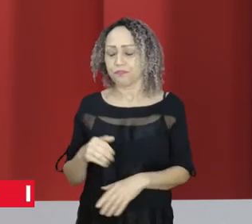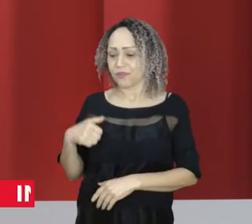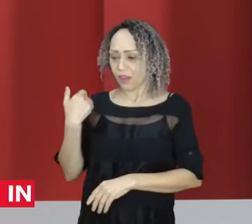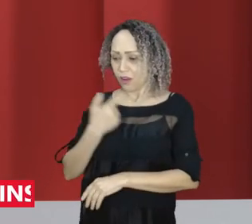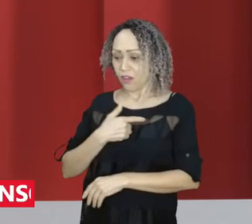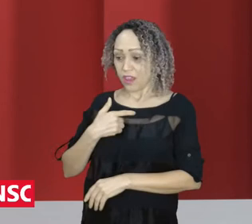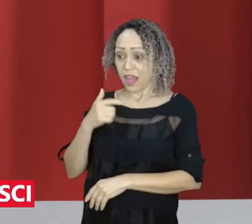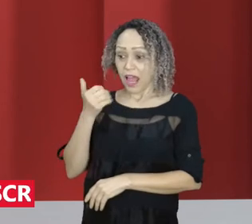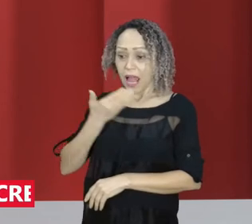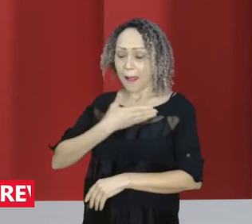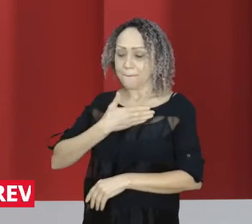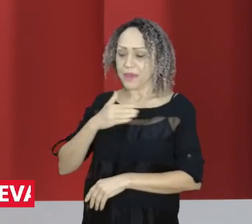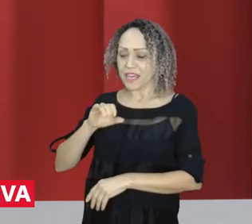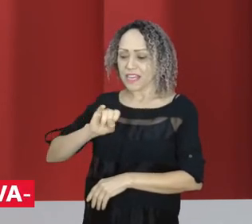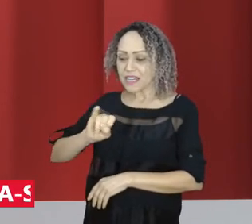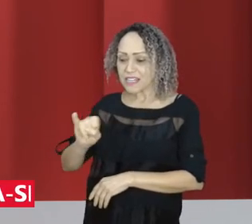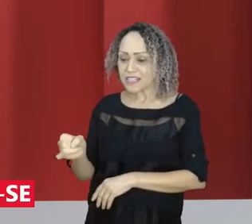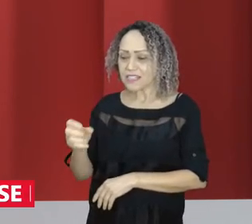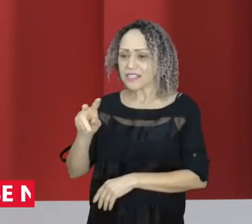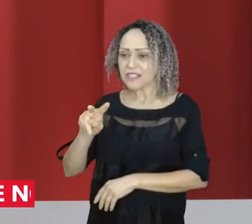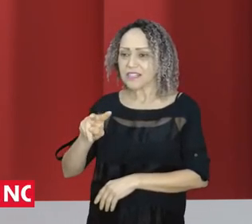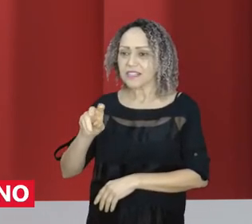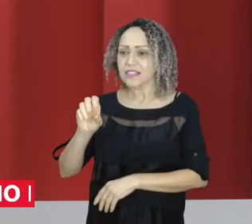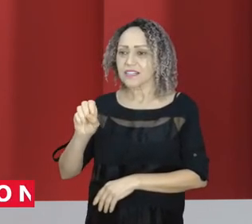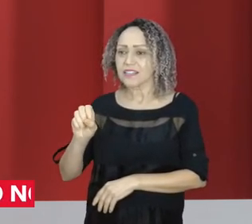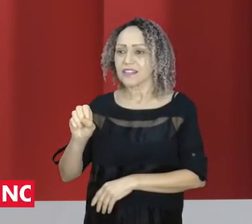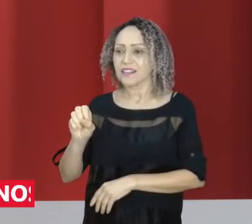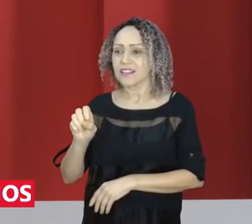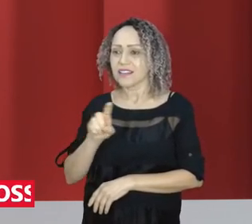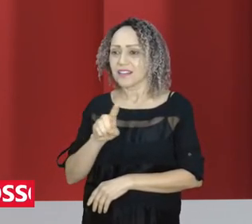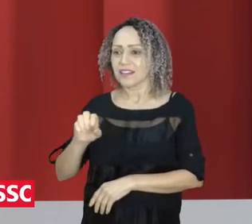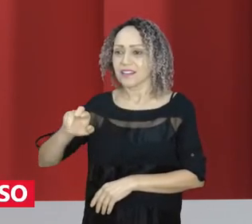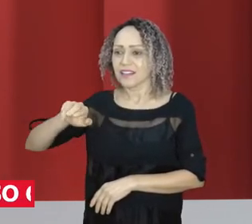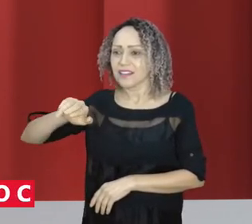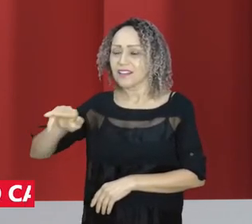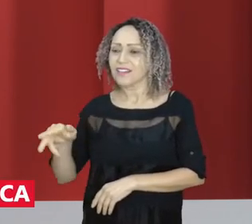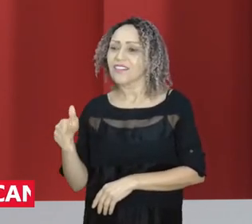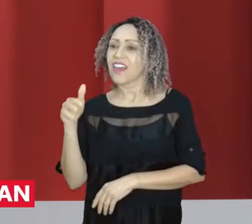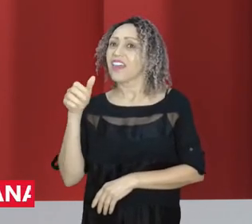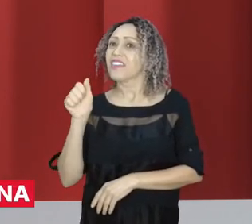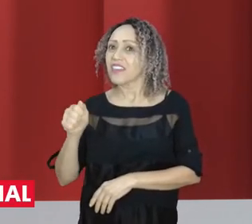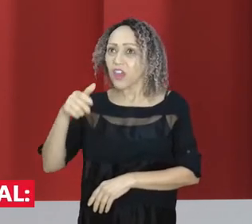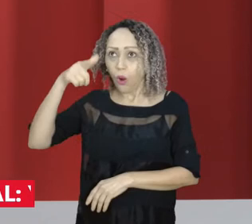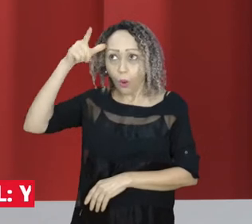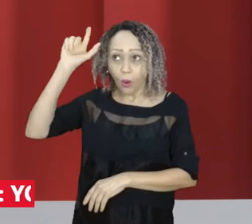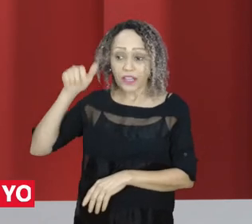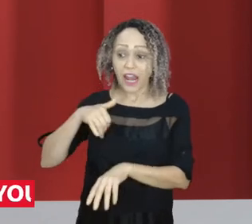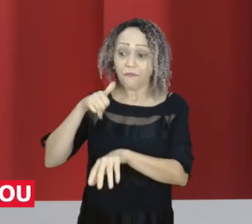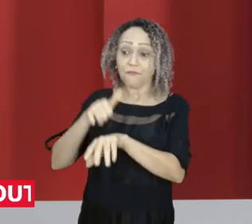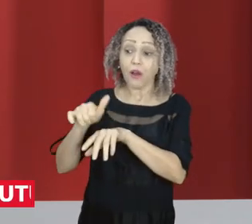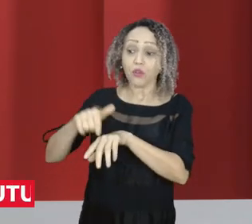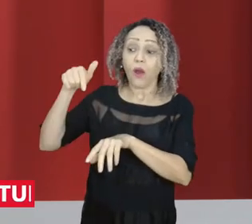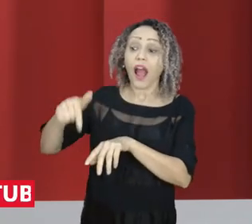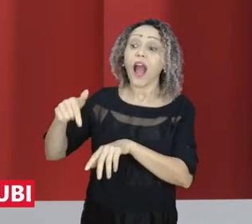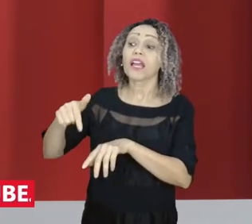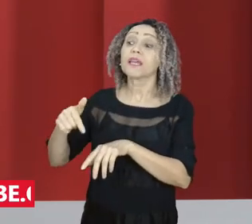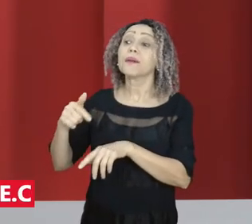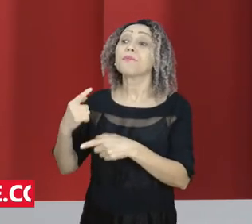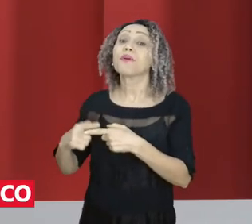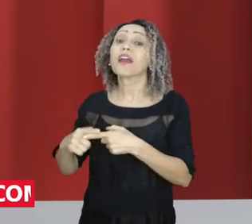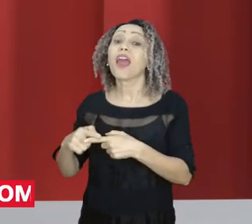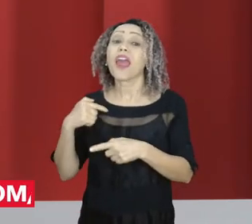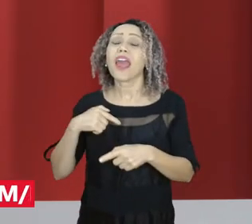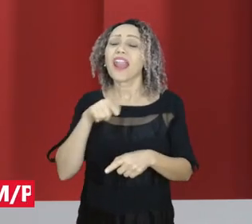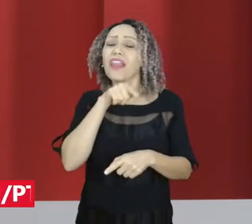com a gente, ontem ela não veio porque ela estava panfletando lá nas barcas de Niterói, na Praça